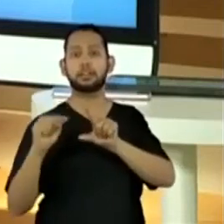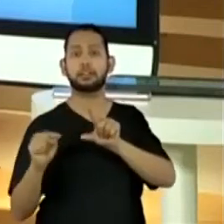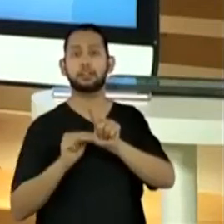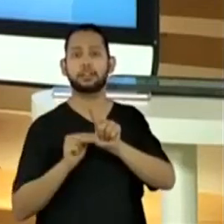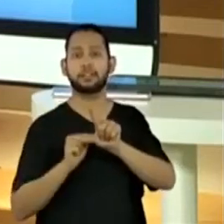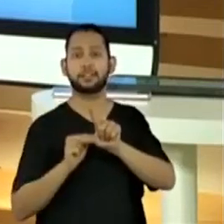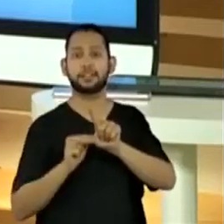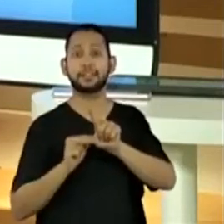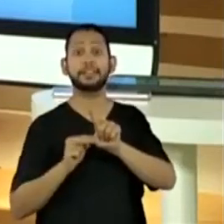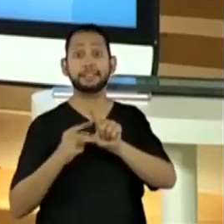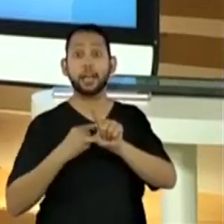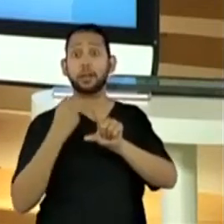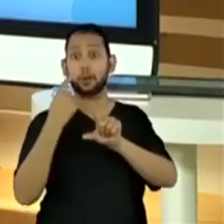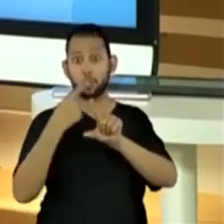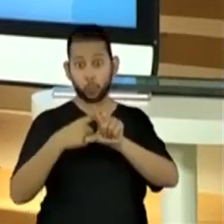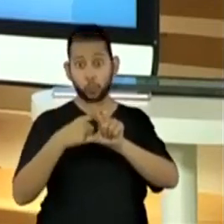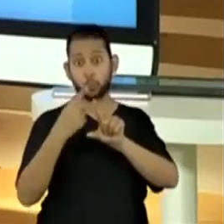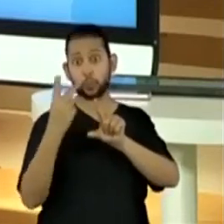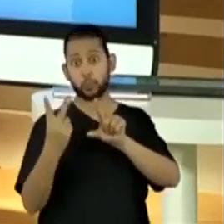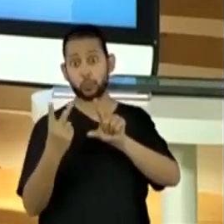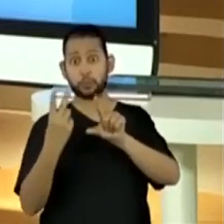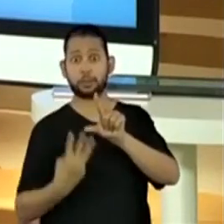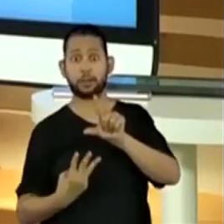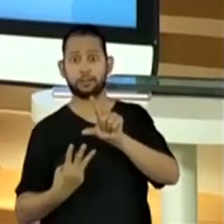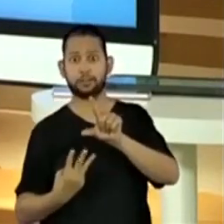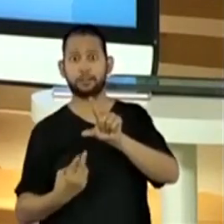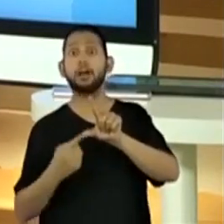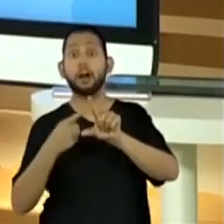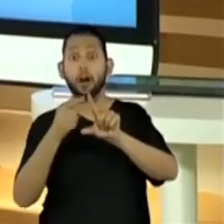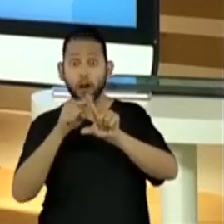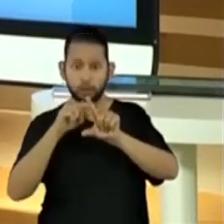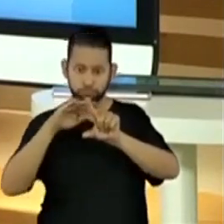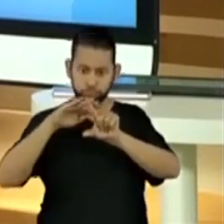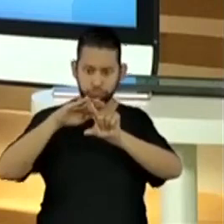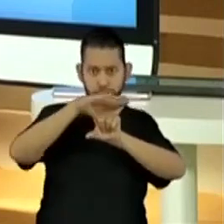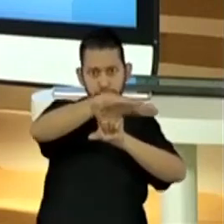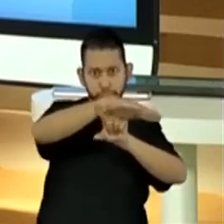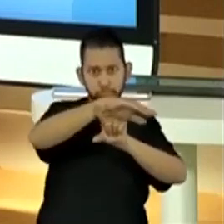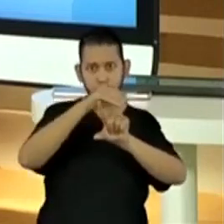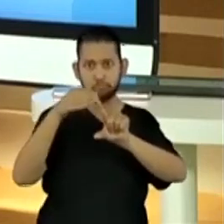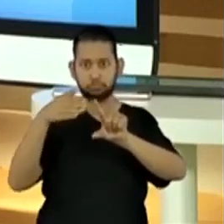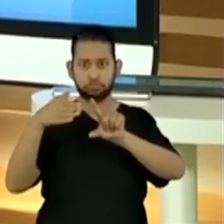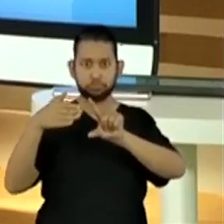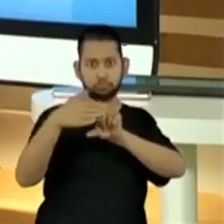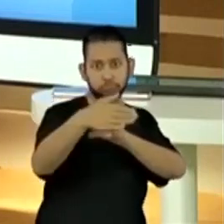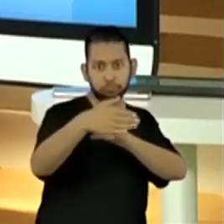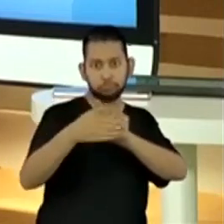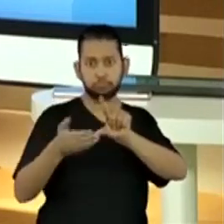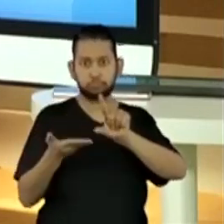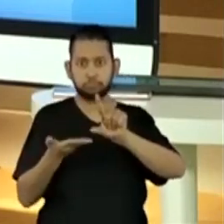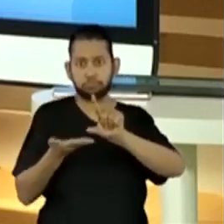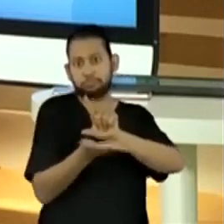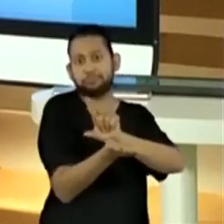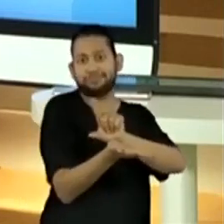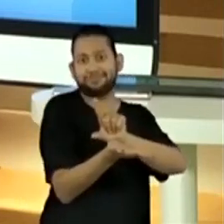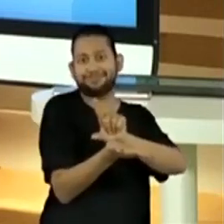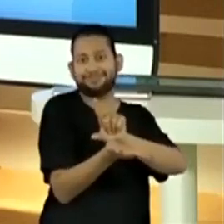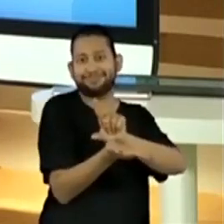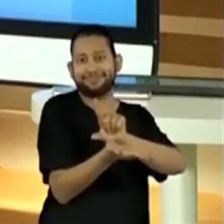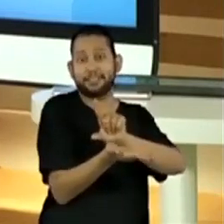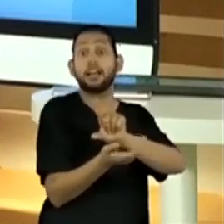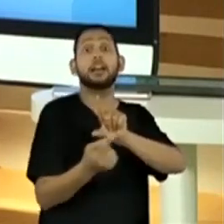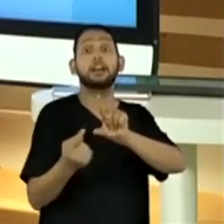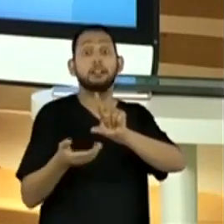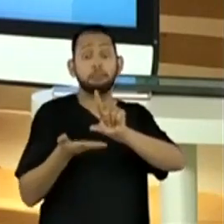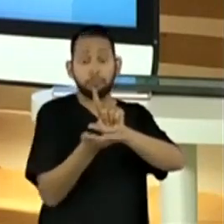tem 3 lados. De cada lado vai sair uma face, certo? Uma aqui, outra desse